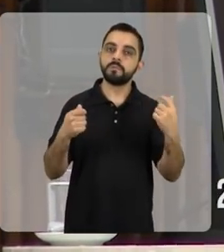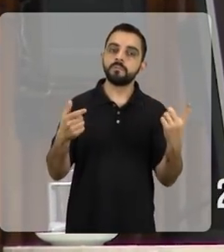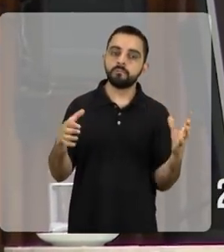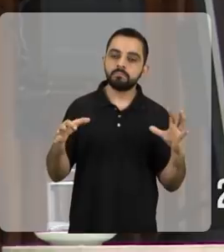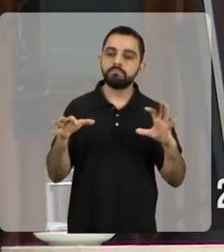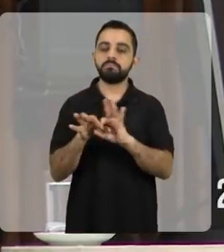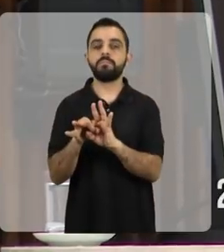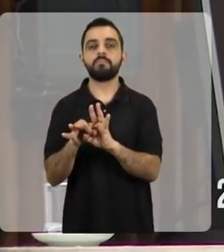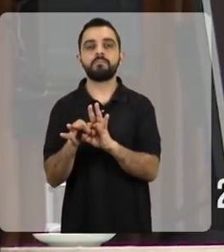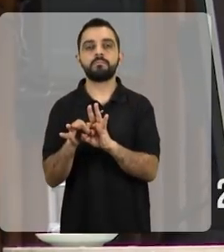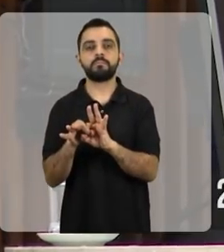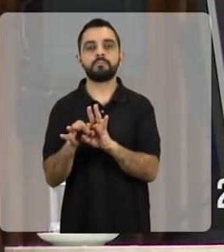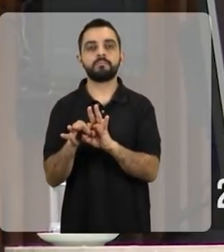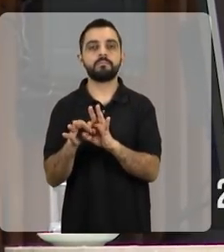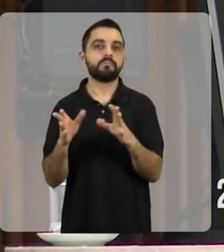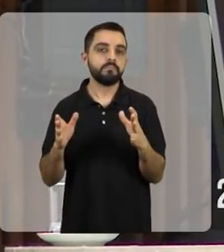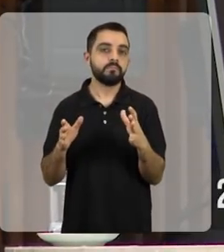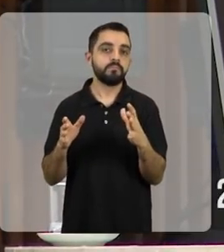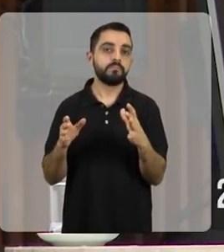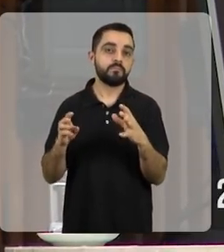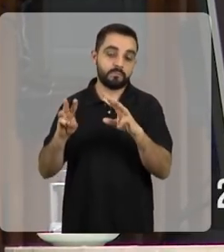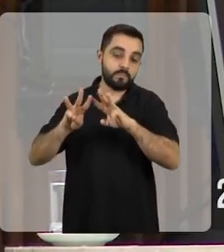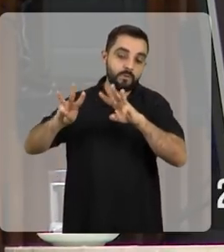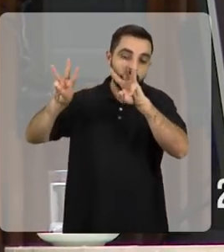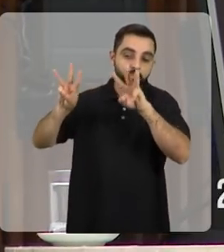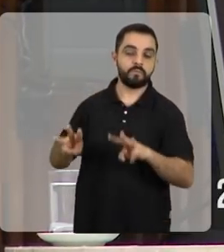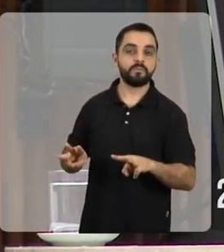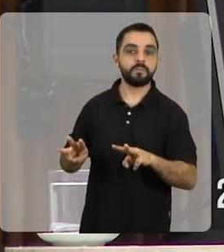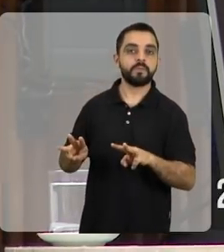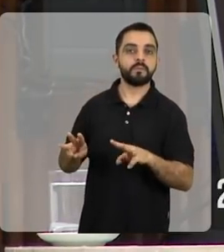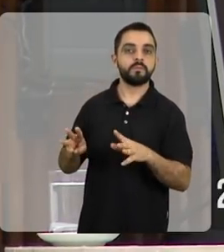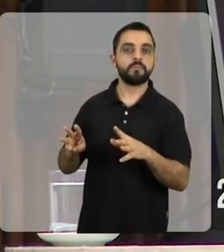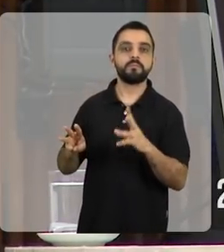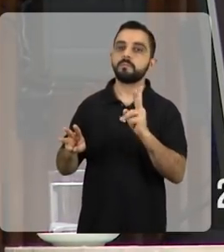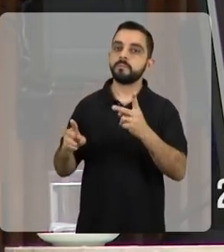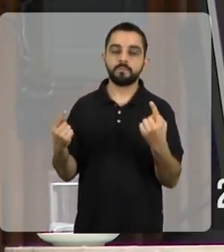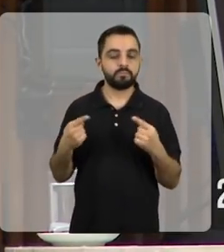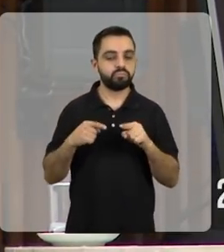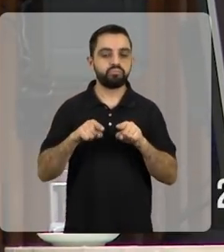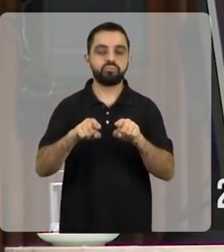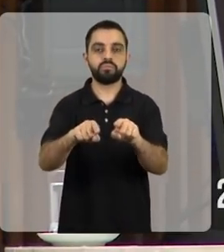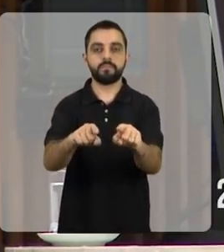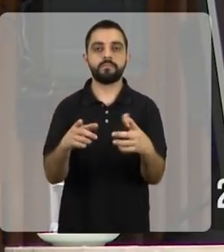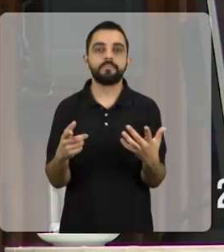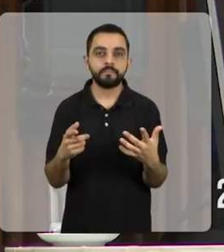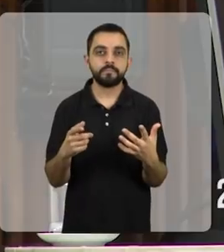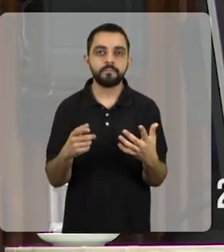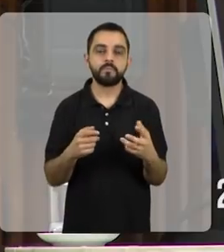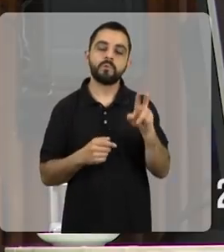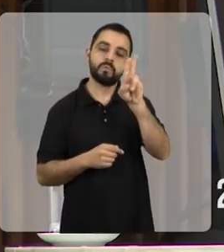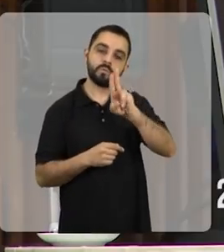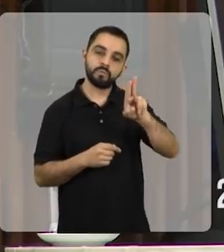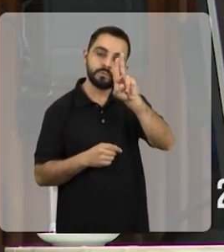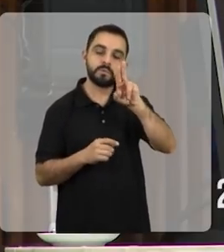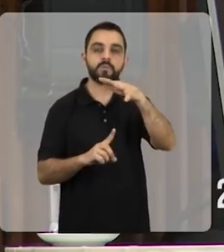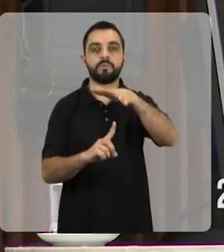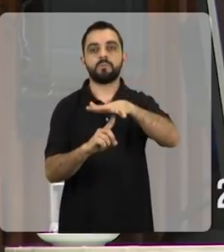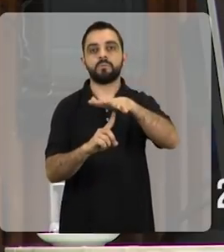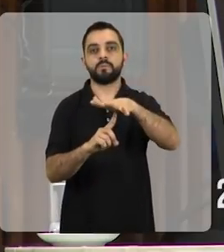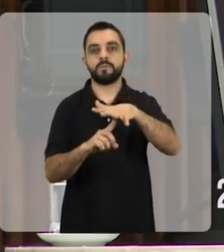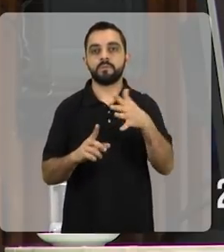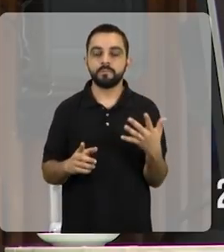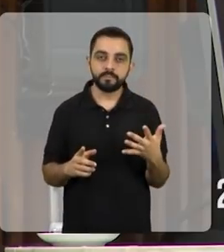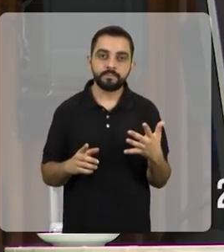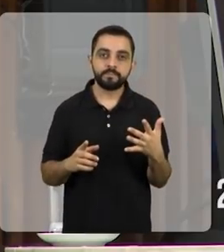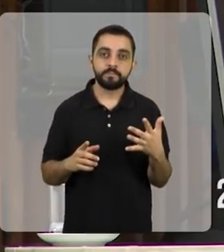que foi o destino da nossa universidade federal do paraná até os anos 50 universidade do paraná é